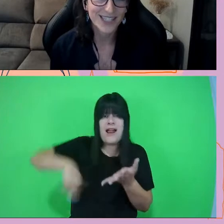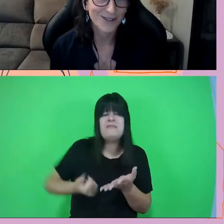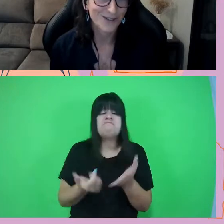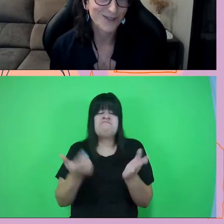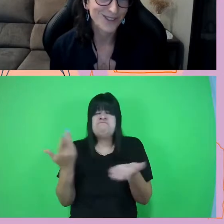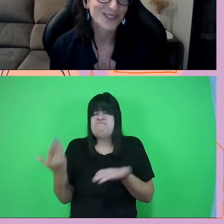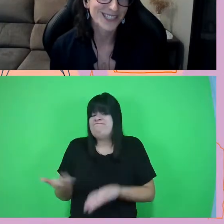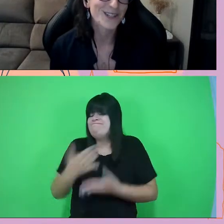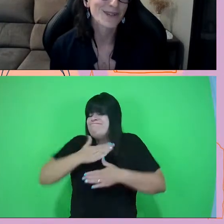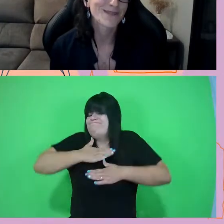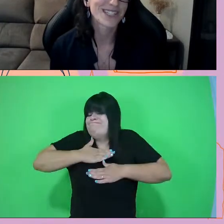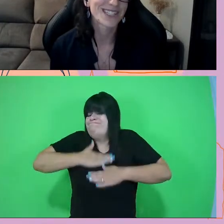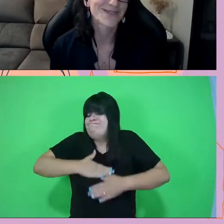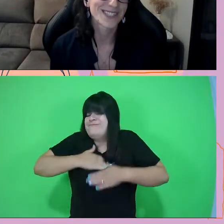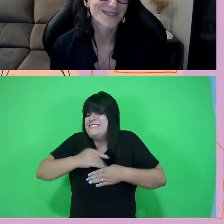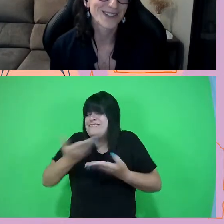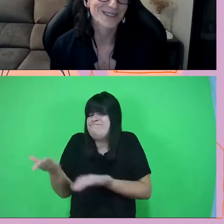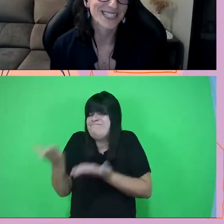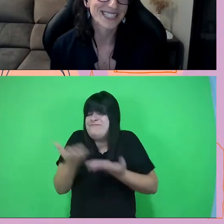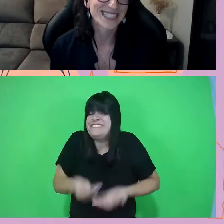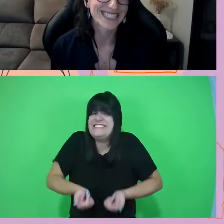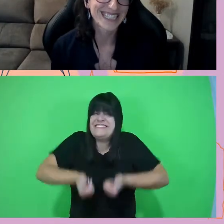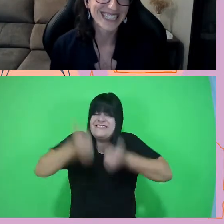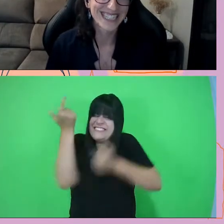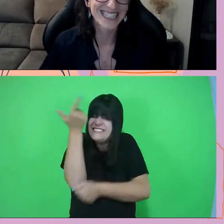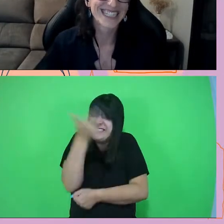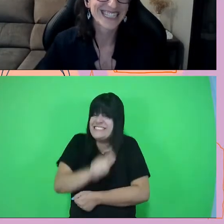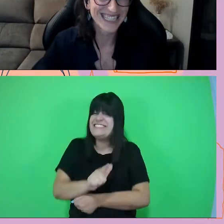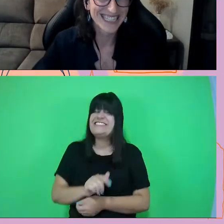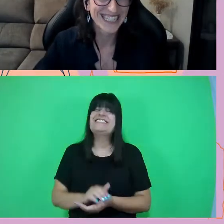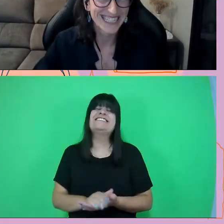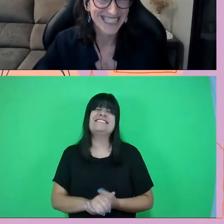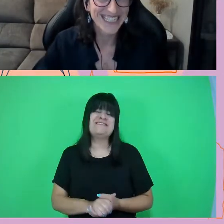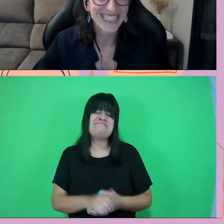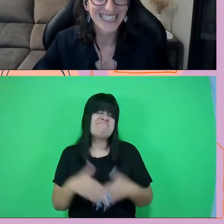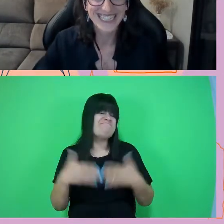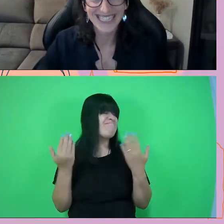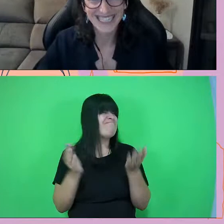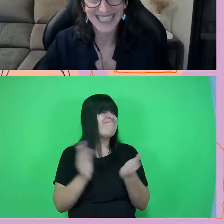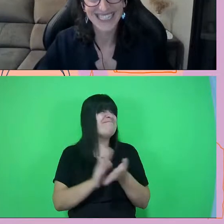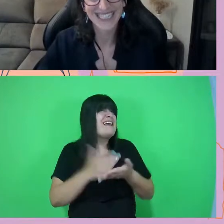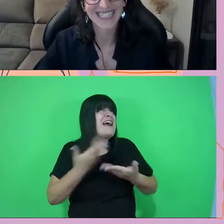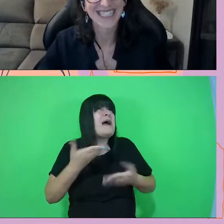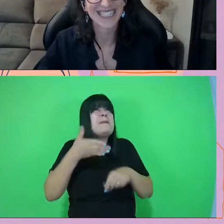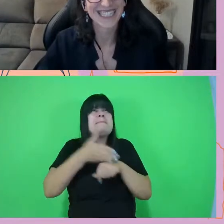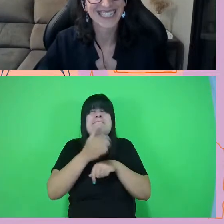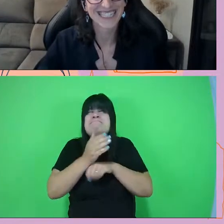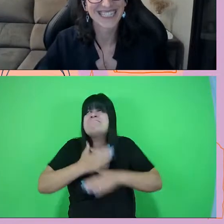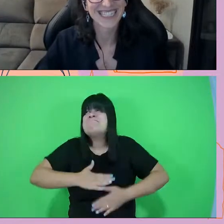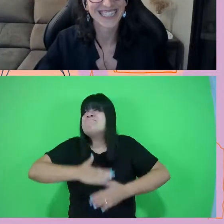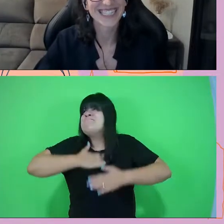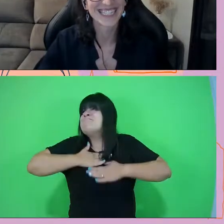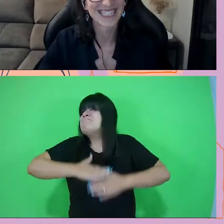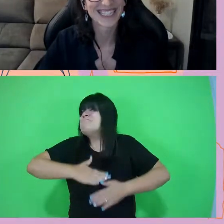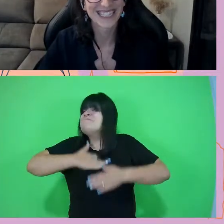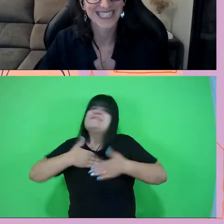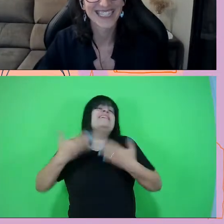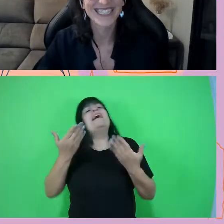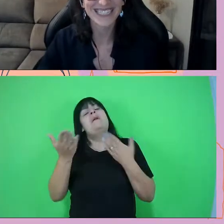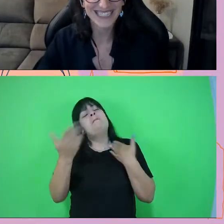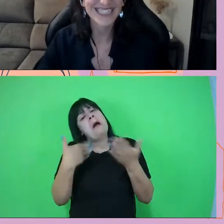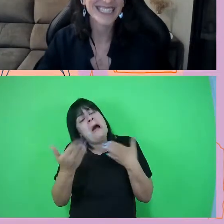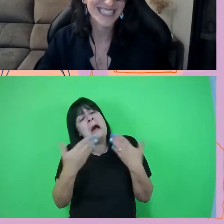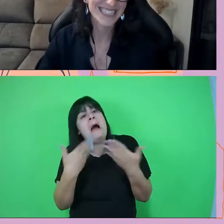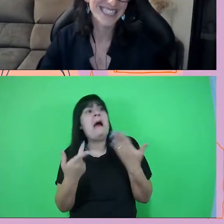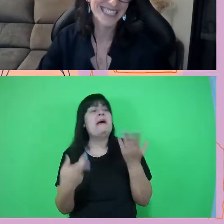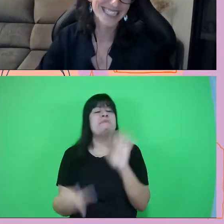prazer tê-la aqui conosco, seja bem-vinda mais uma vez. Imagina a satisfação enorme poder estar aqui com vocês, para a gente bater um papo aí